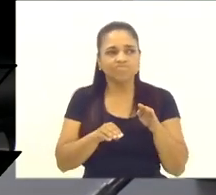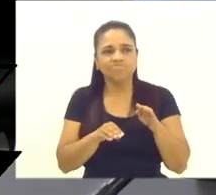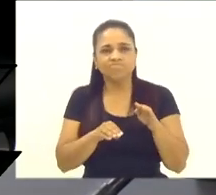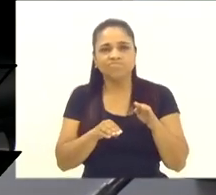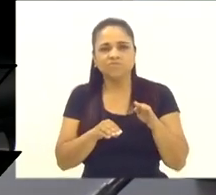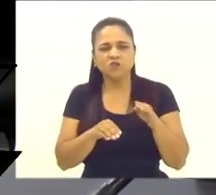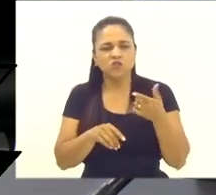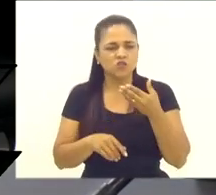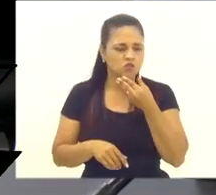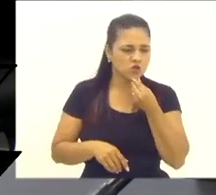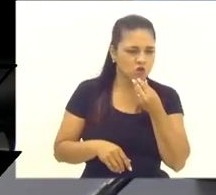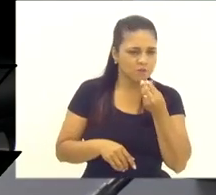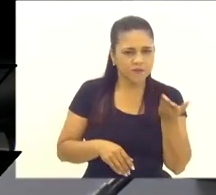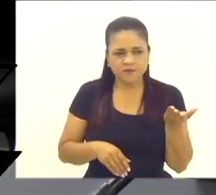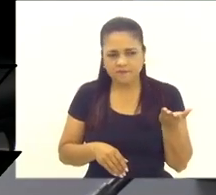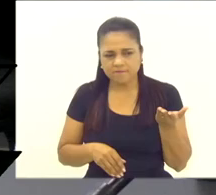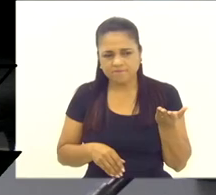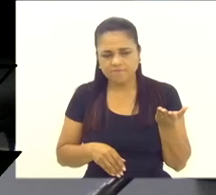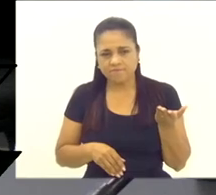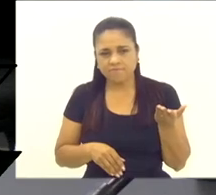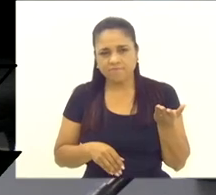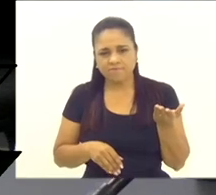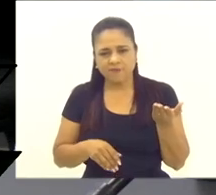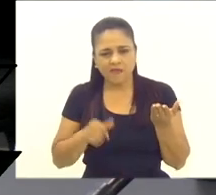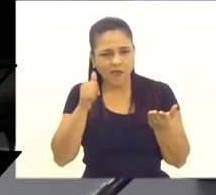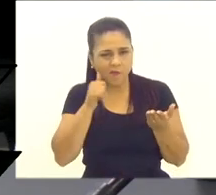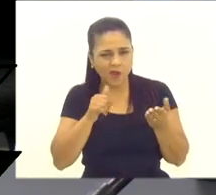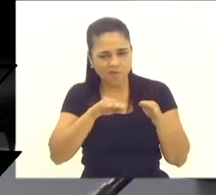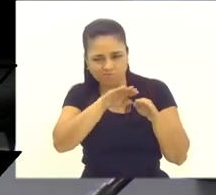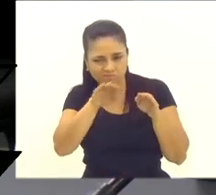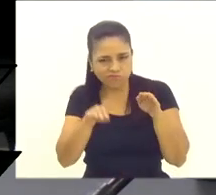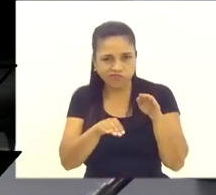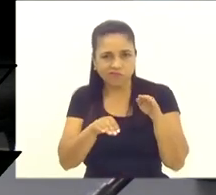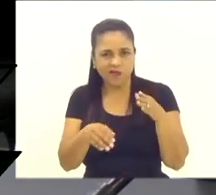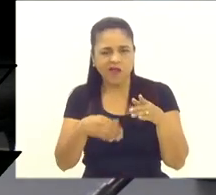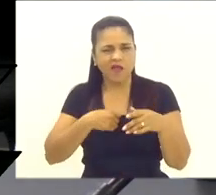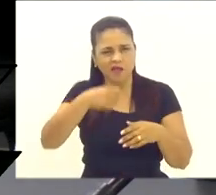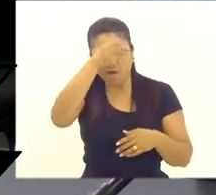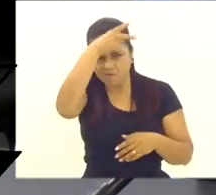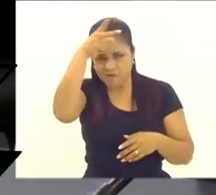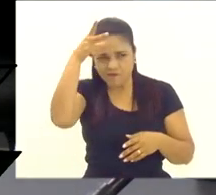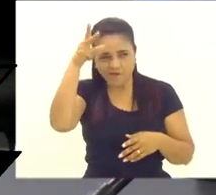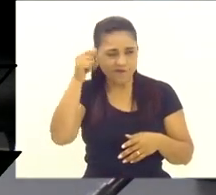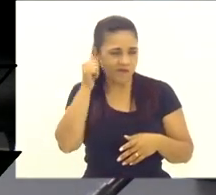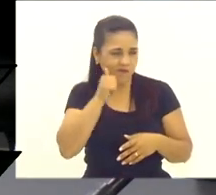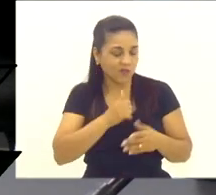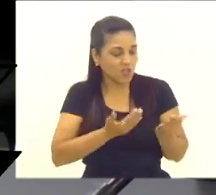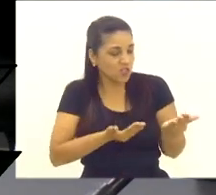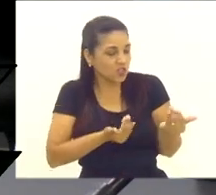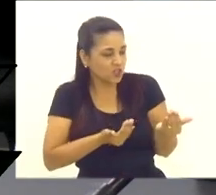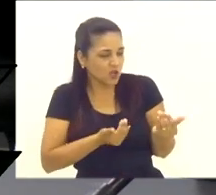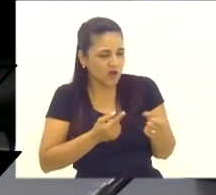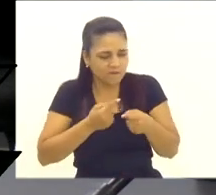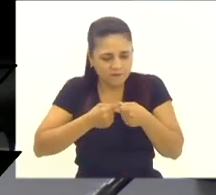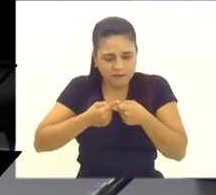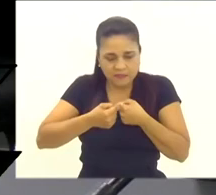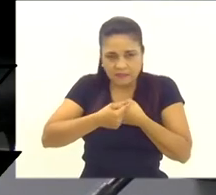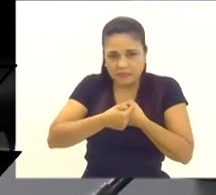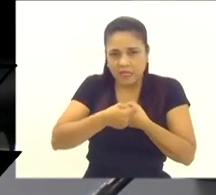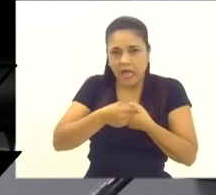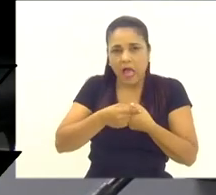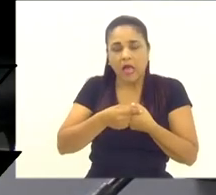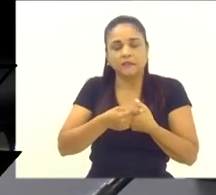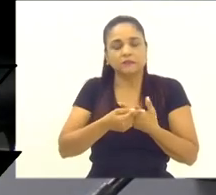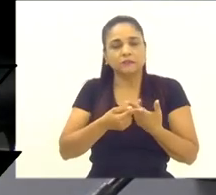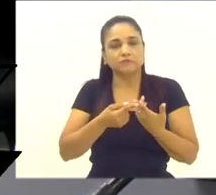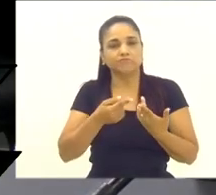para um homem mas você não não encontrei né uma prefeita jovem uma prefeita de uma cidade relativamente grande do interior